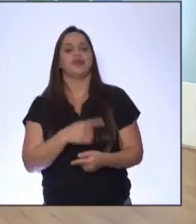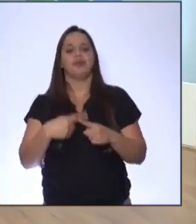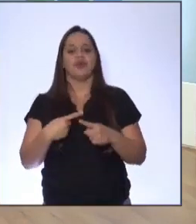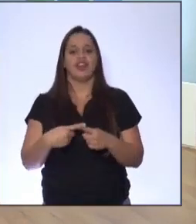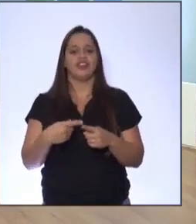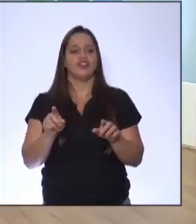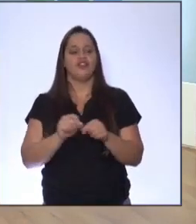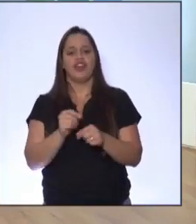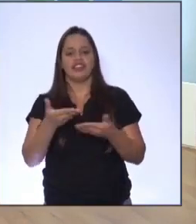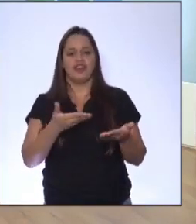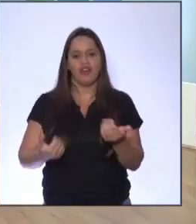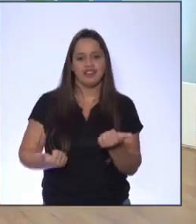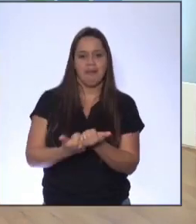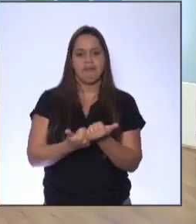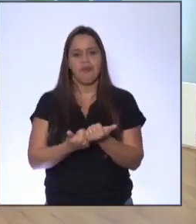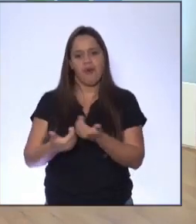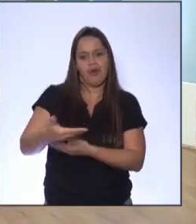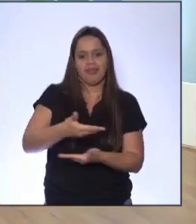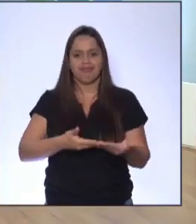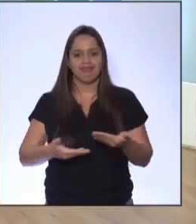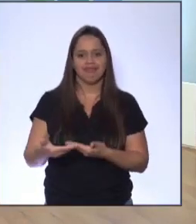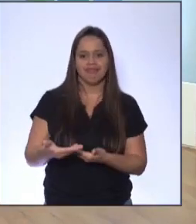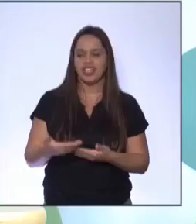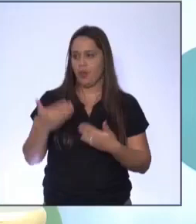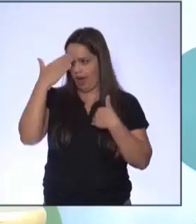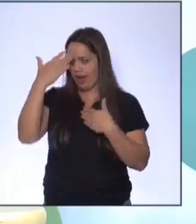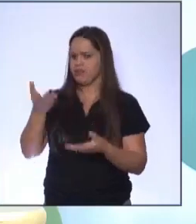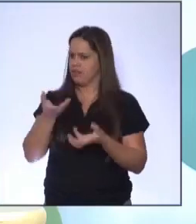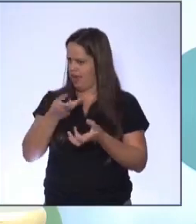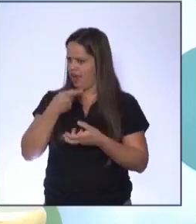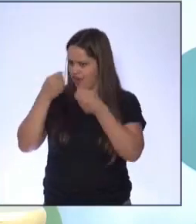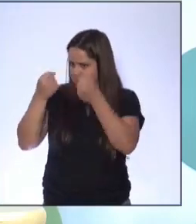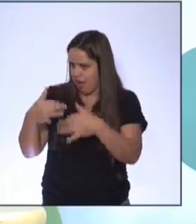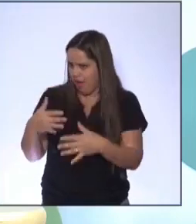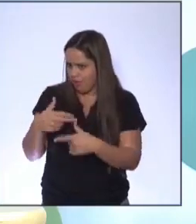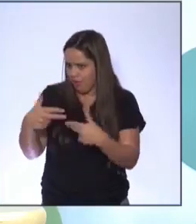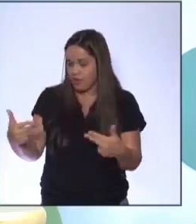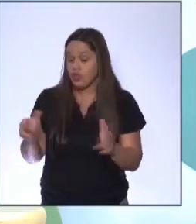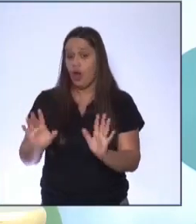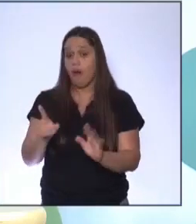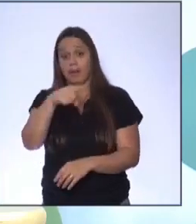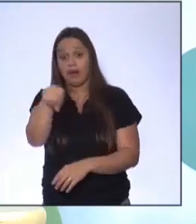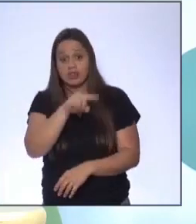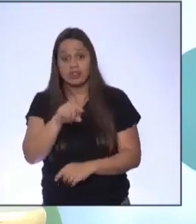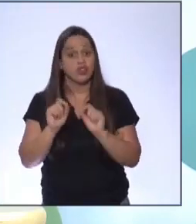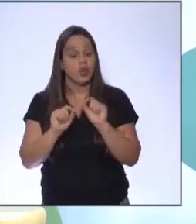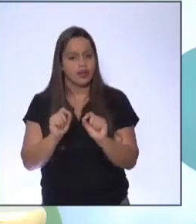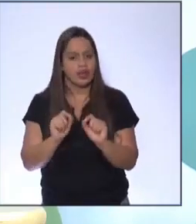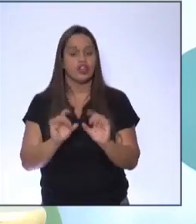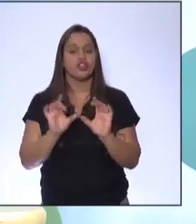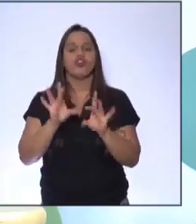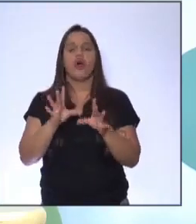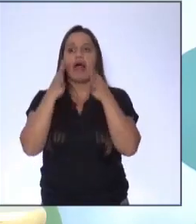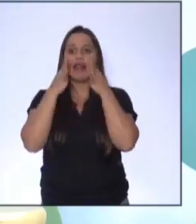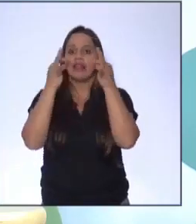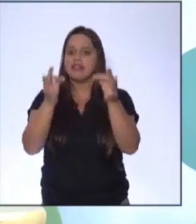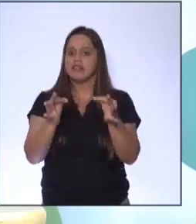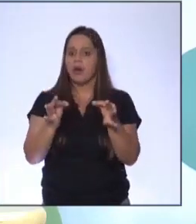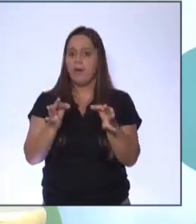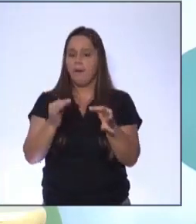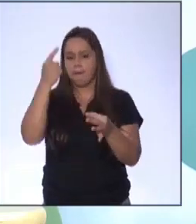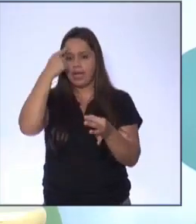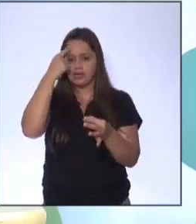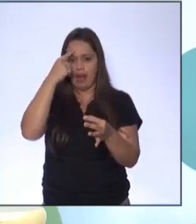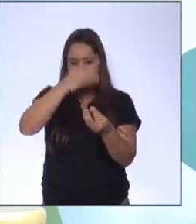Eu agradeço. Quer falar alguma coisinha? Não, então, para vocês ficarem só atentos para pensar nas misturas, não pensar só nas